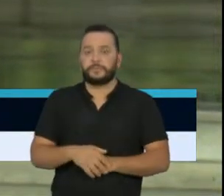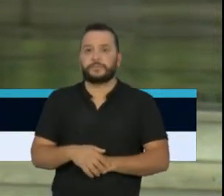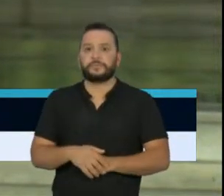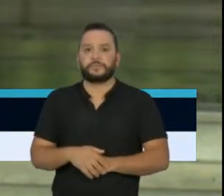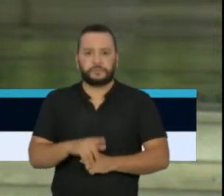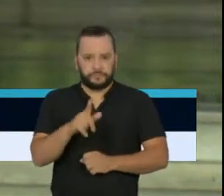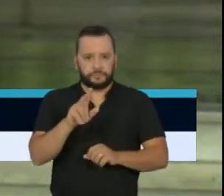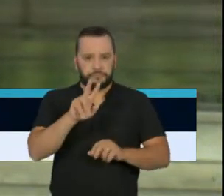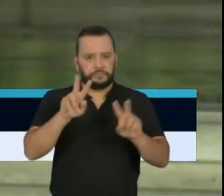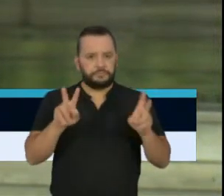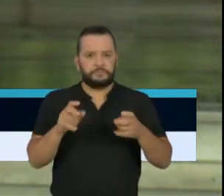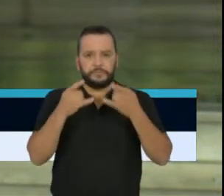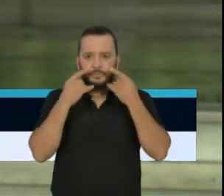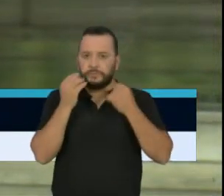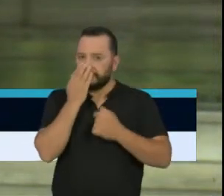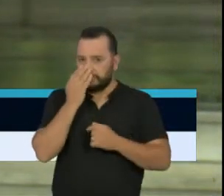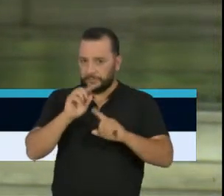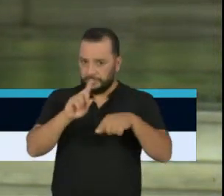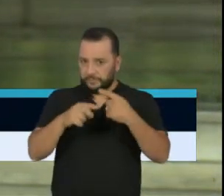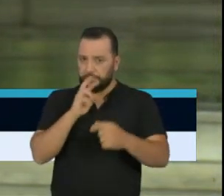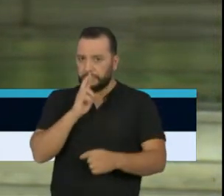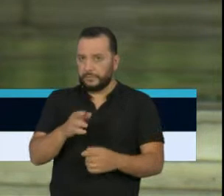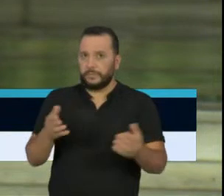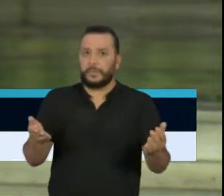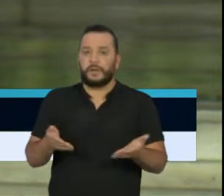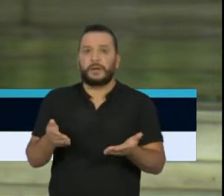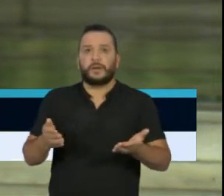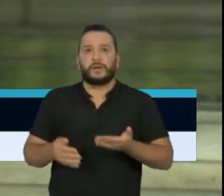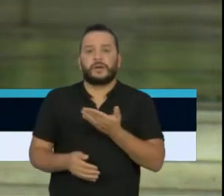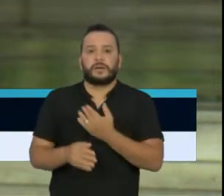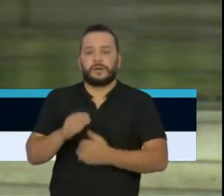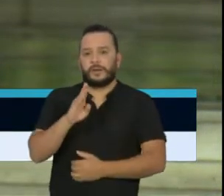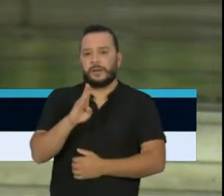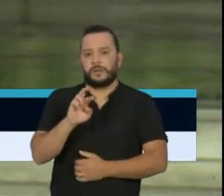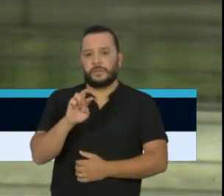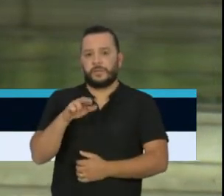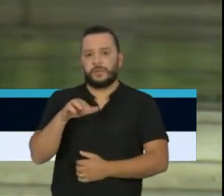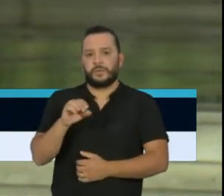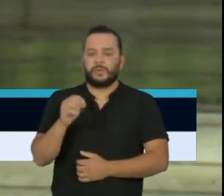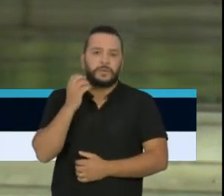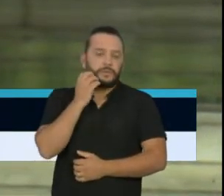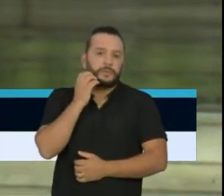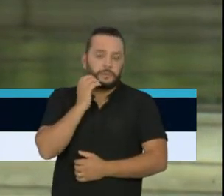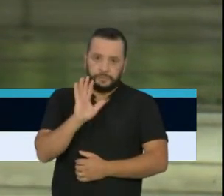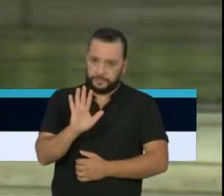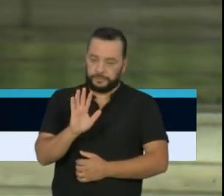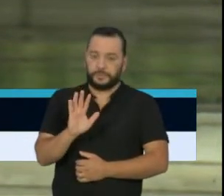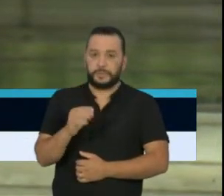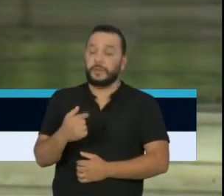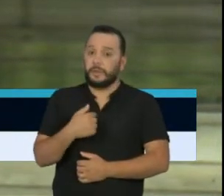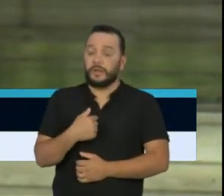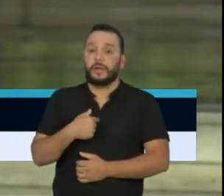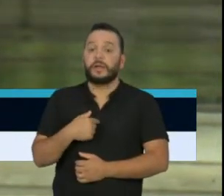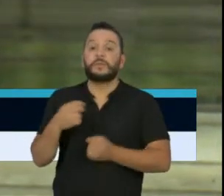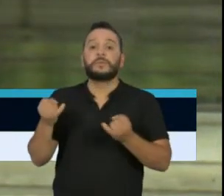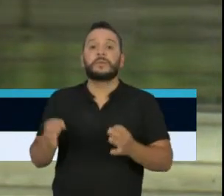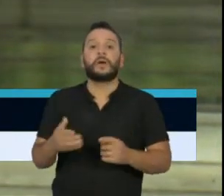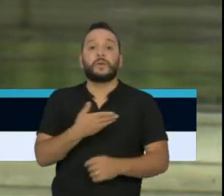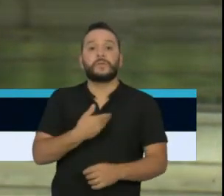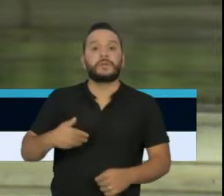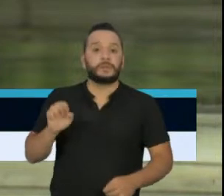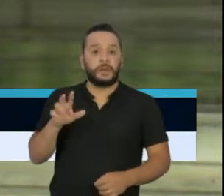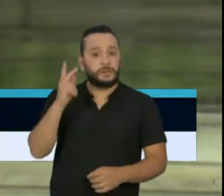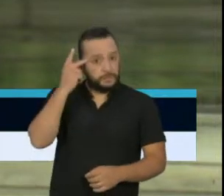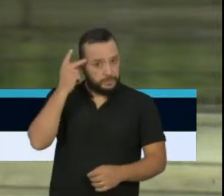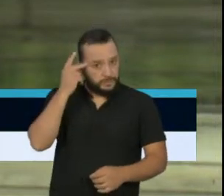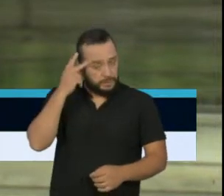das máscaras eu responderei na sequência. Vou passar ao Bruno Covas, mas a obrigação, quero aqui dizer, em nome do governo do Estado de São Paulo, e o Bruno